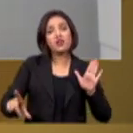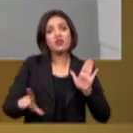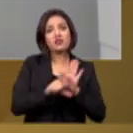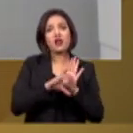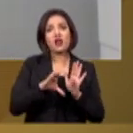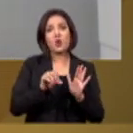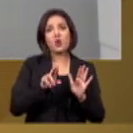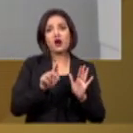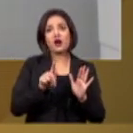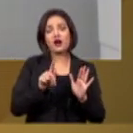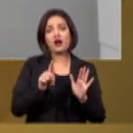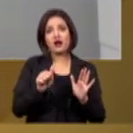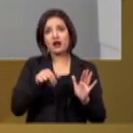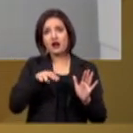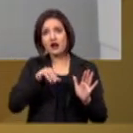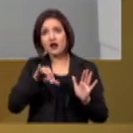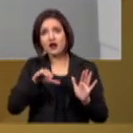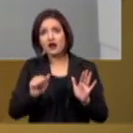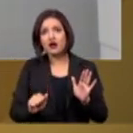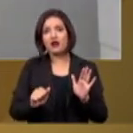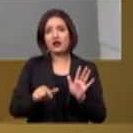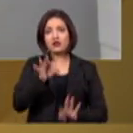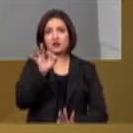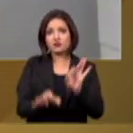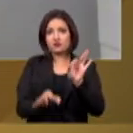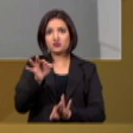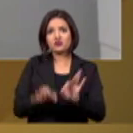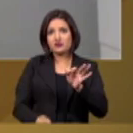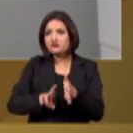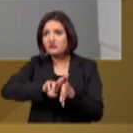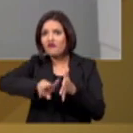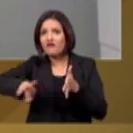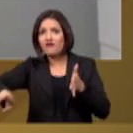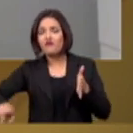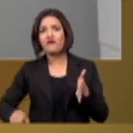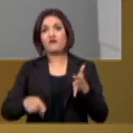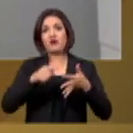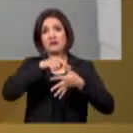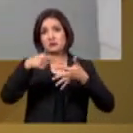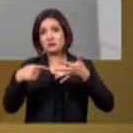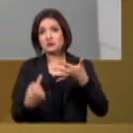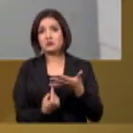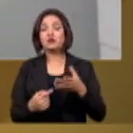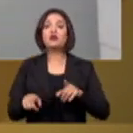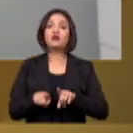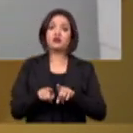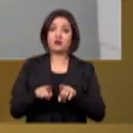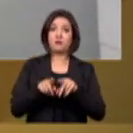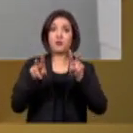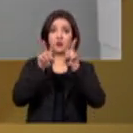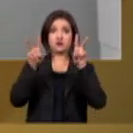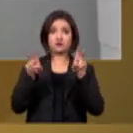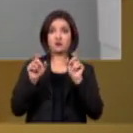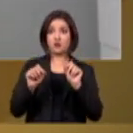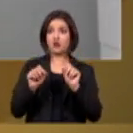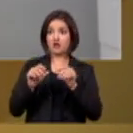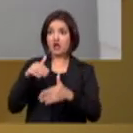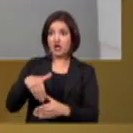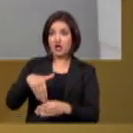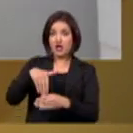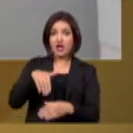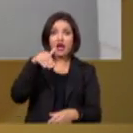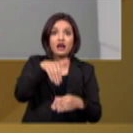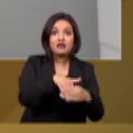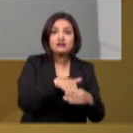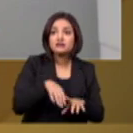em relação a diversos aspectos especificamente em relação a terra comprometida qual seja a eleição dos dirigentes